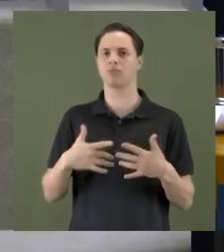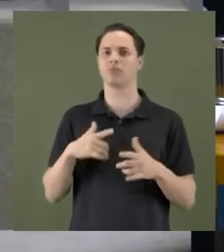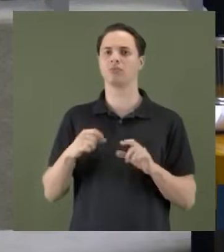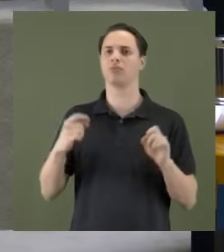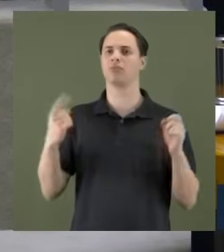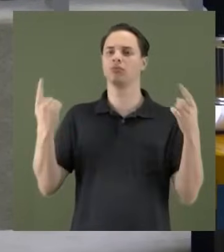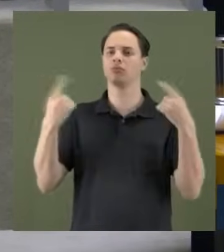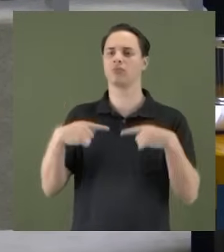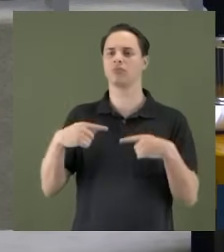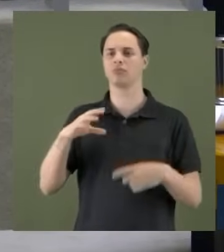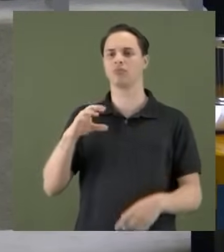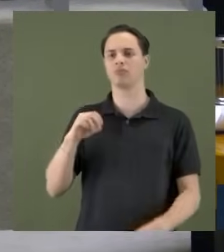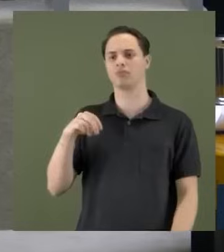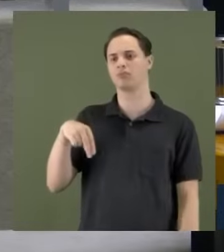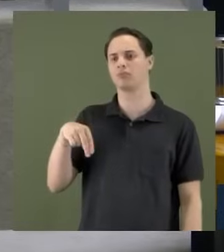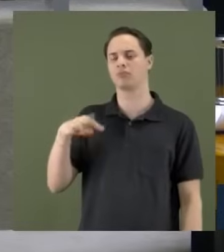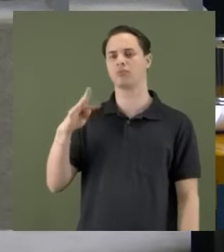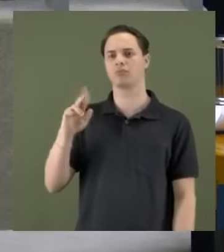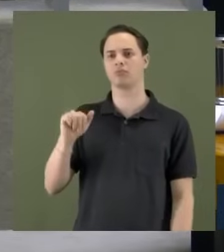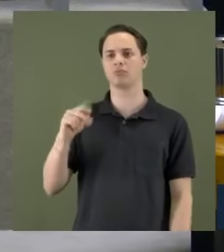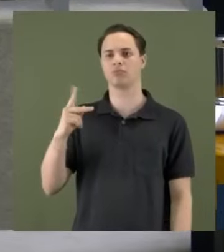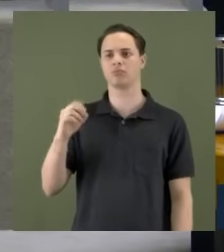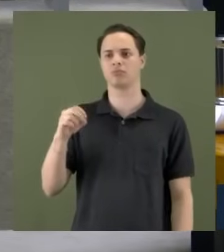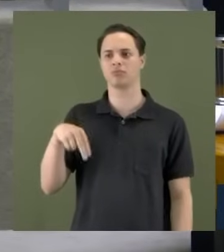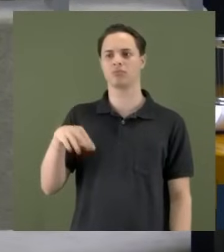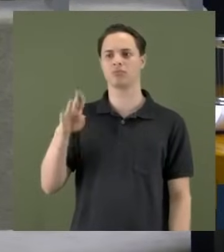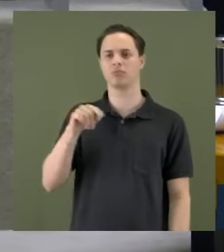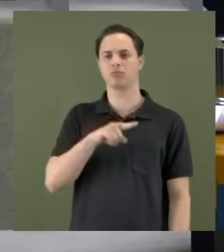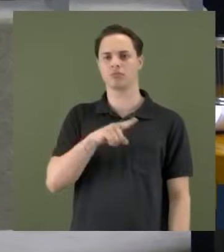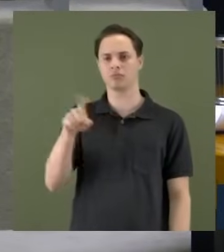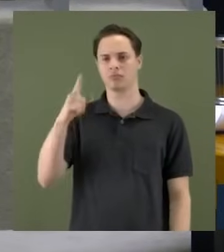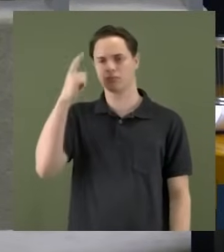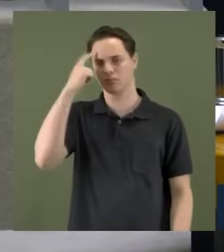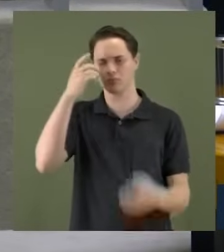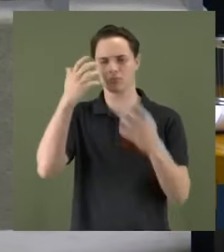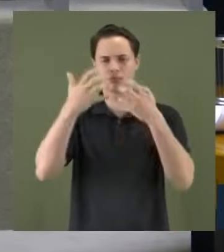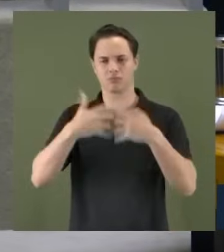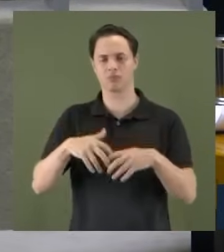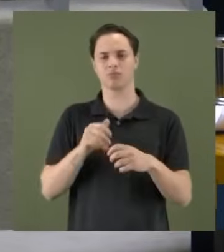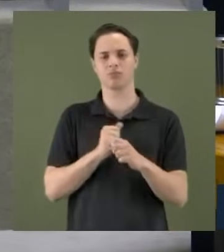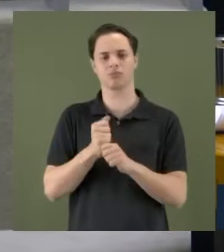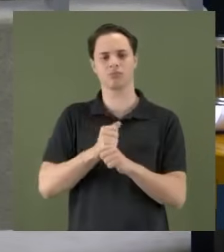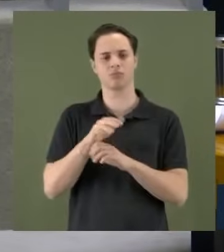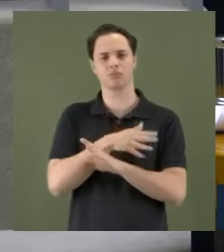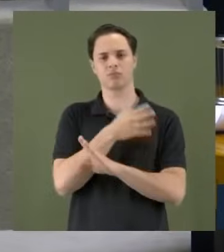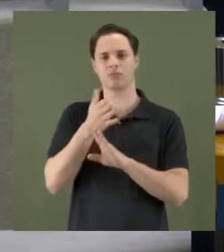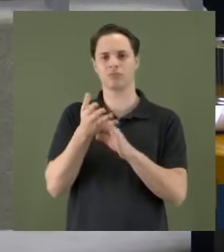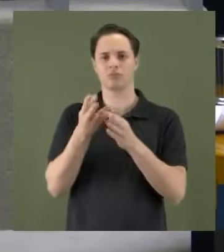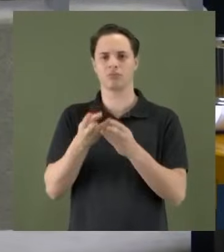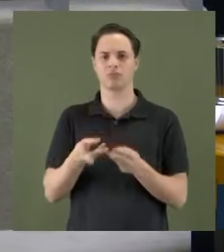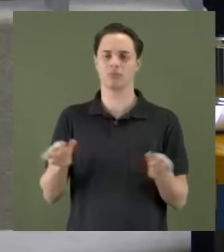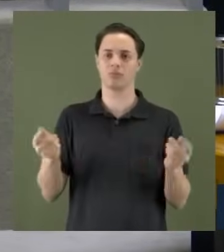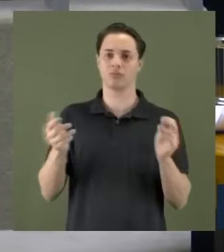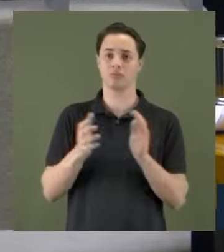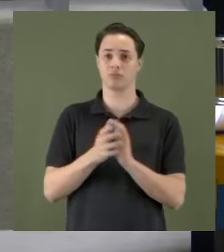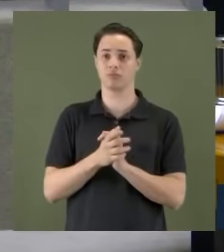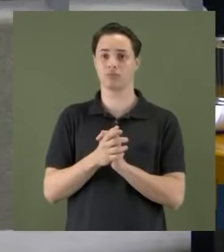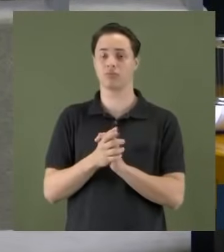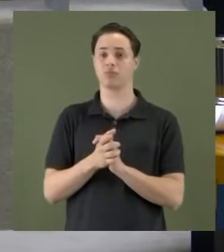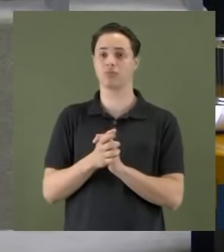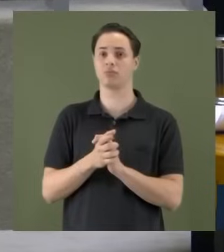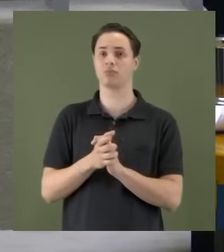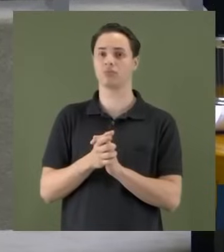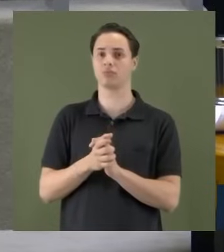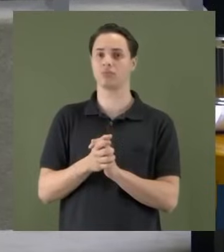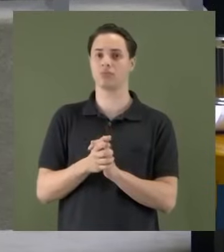contraponto e para que os senhores possam refletir como esse ano está se exaurindo, nós estamos